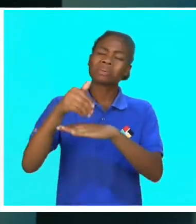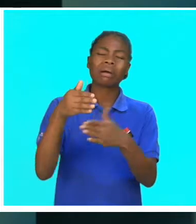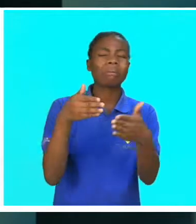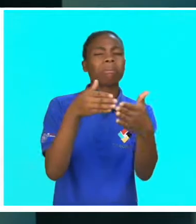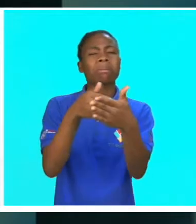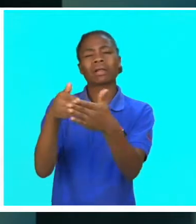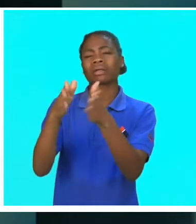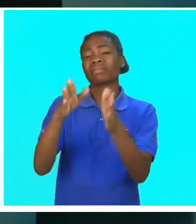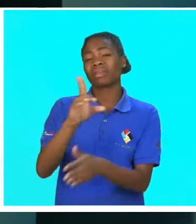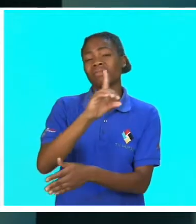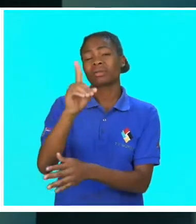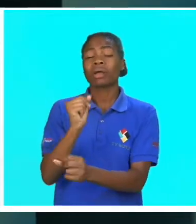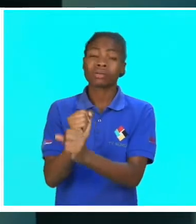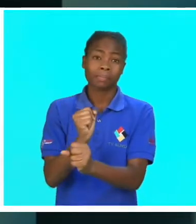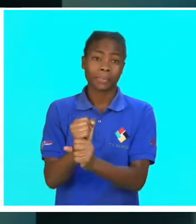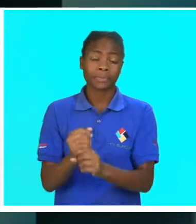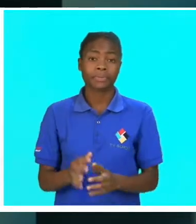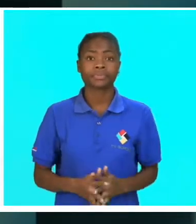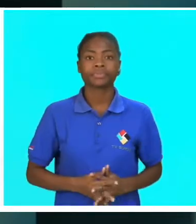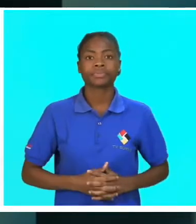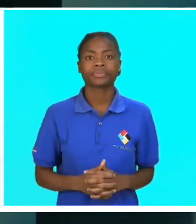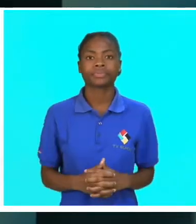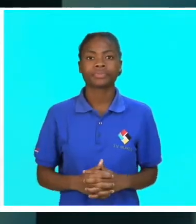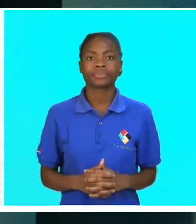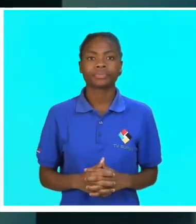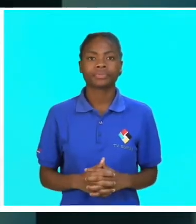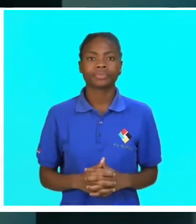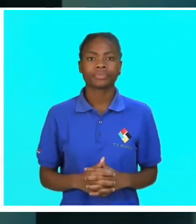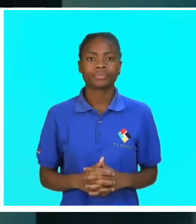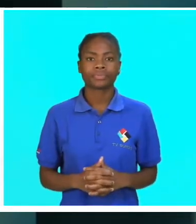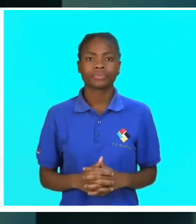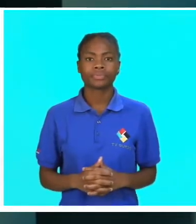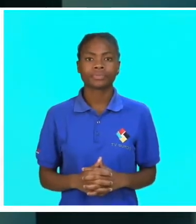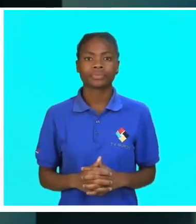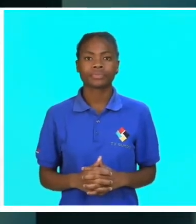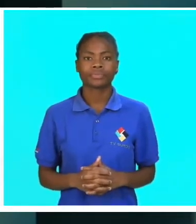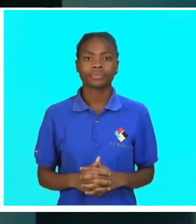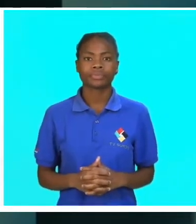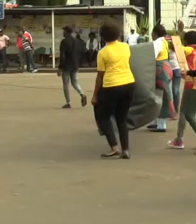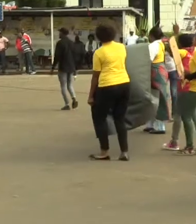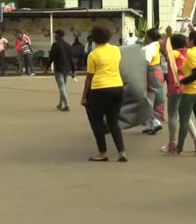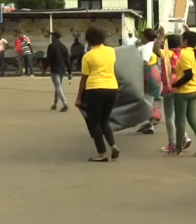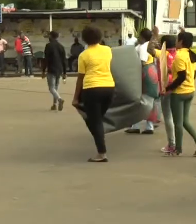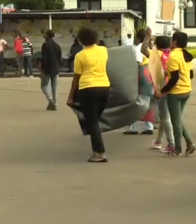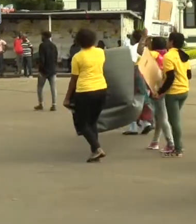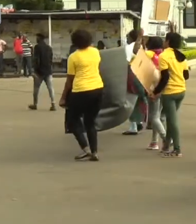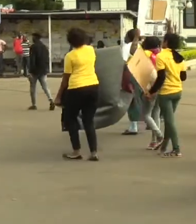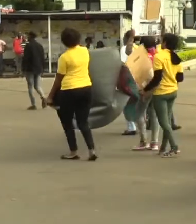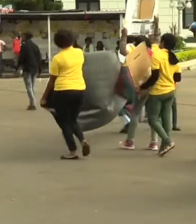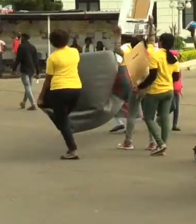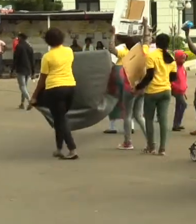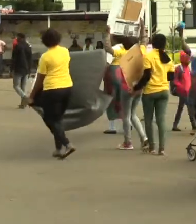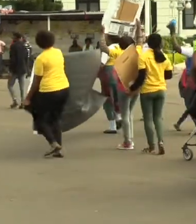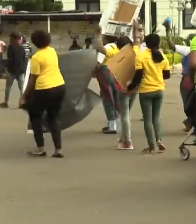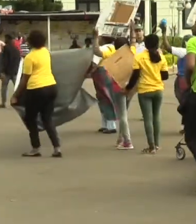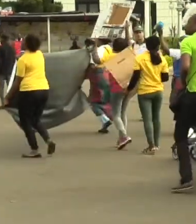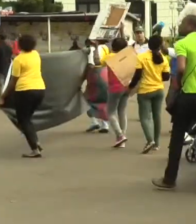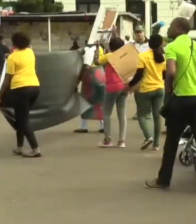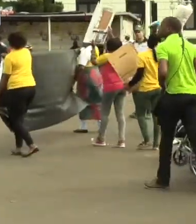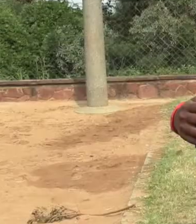incapacidade, em igualdade com as demais pessoas. Porém, em Moçambique, esta classe social ainda